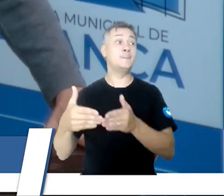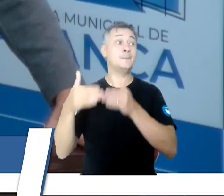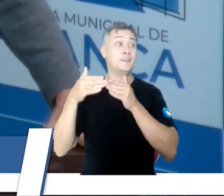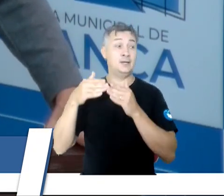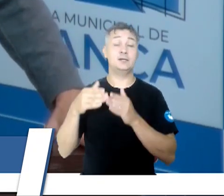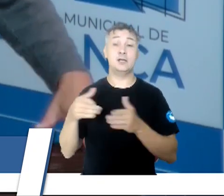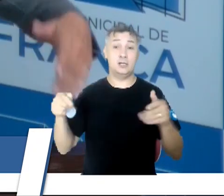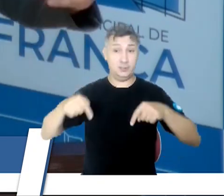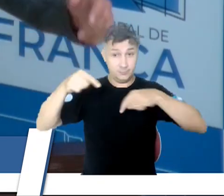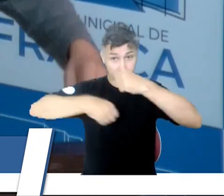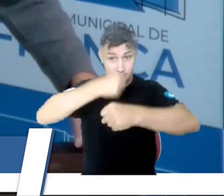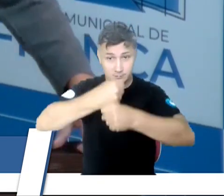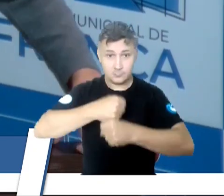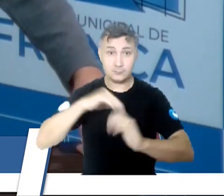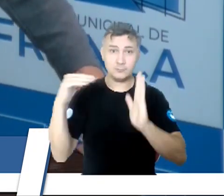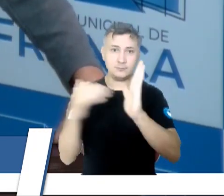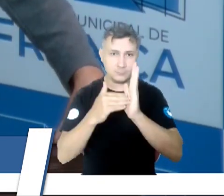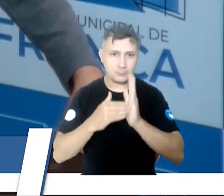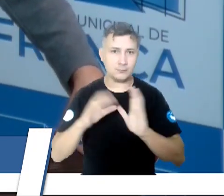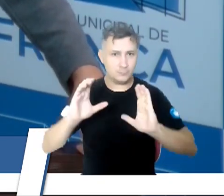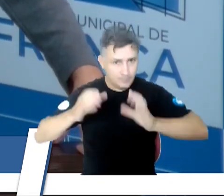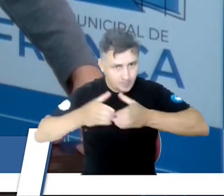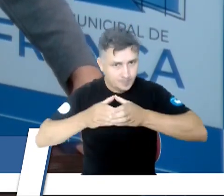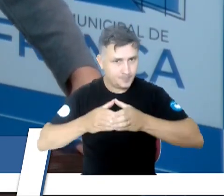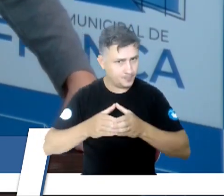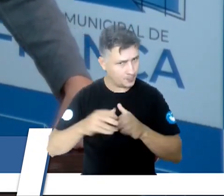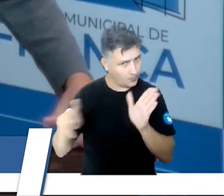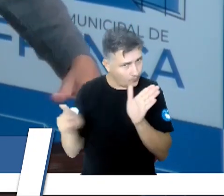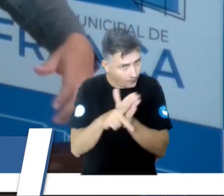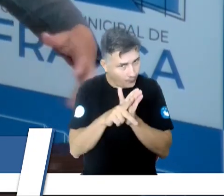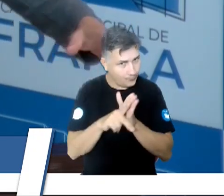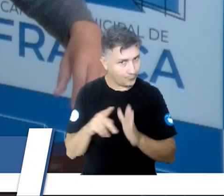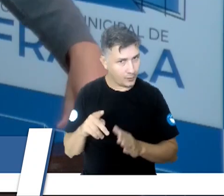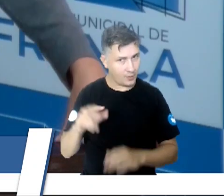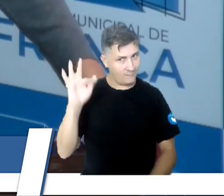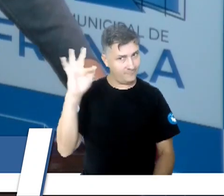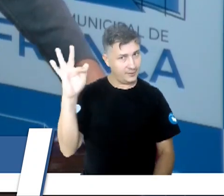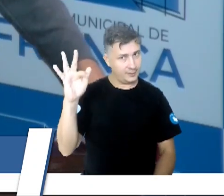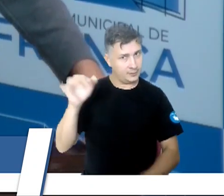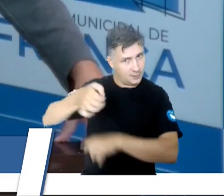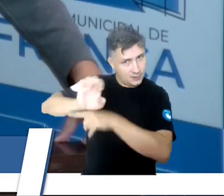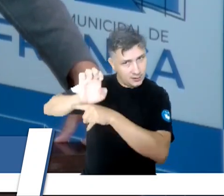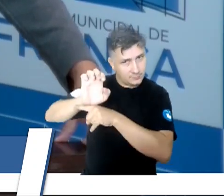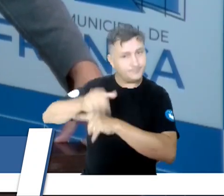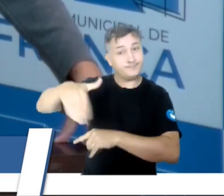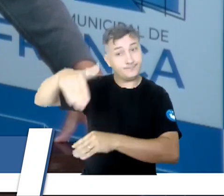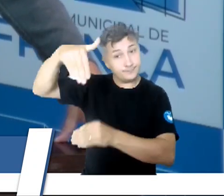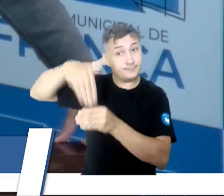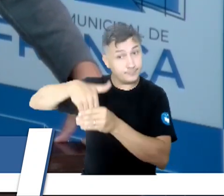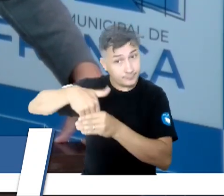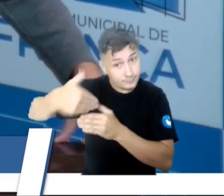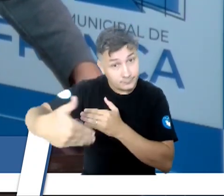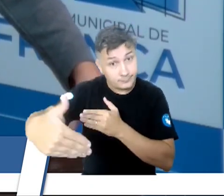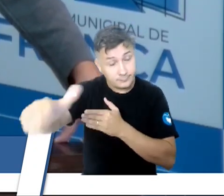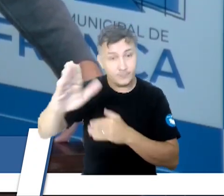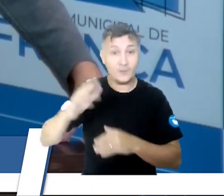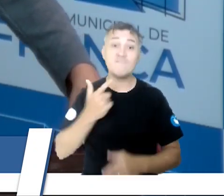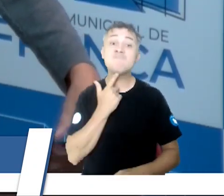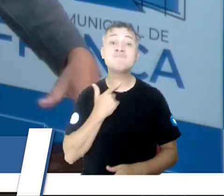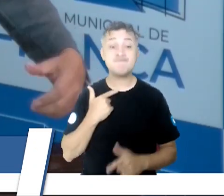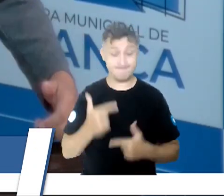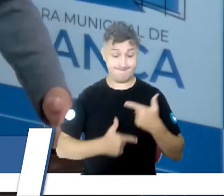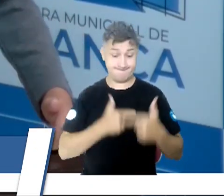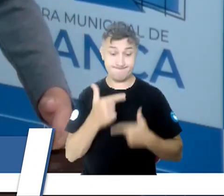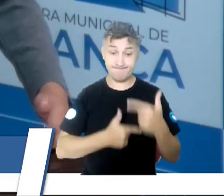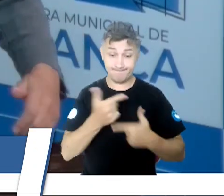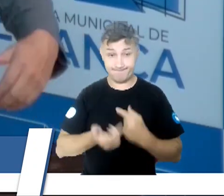os parlamentares em nível federal e estadual estão com mais vontade de mostrar serviço, então